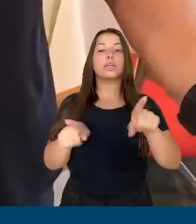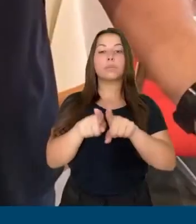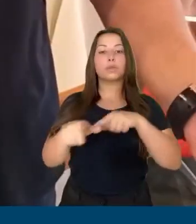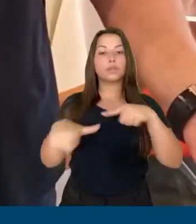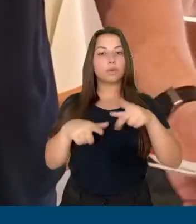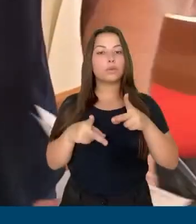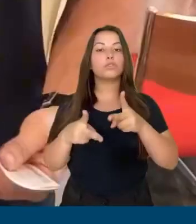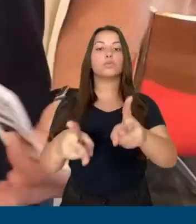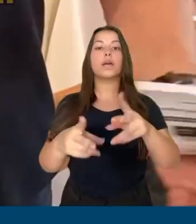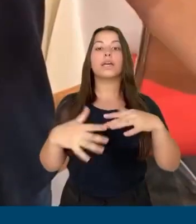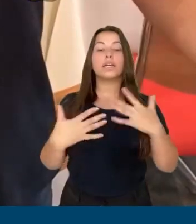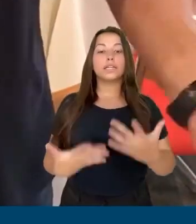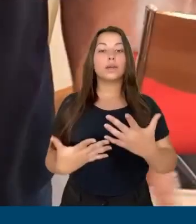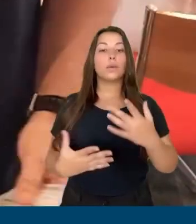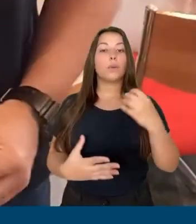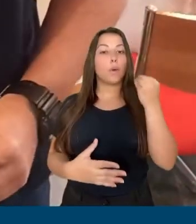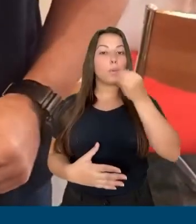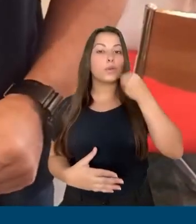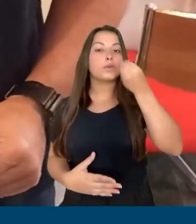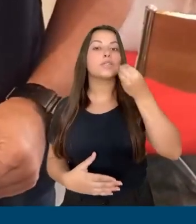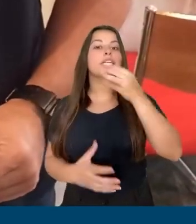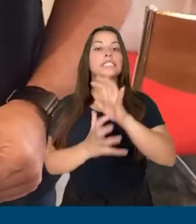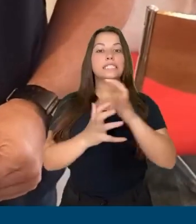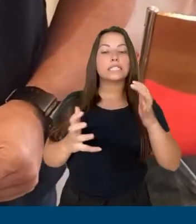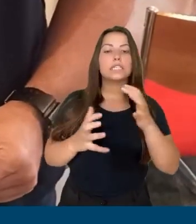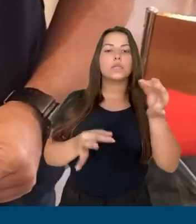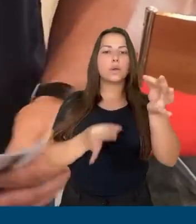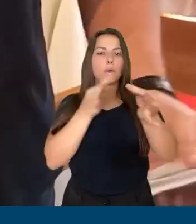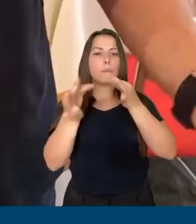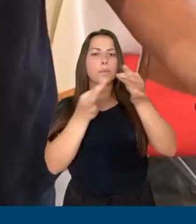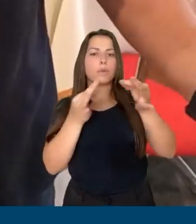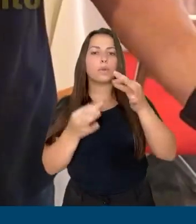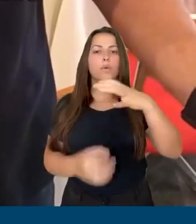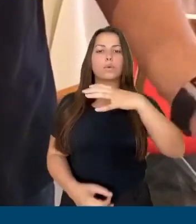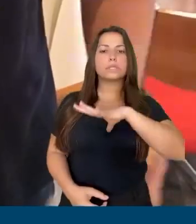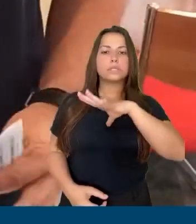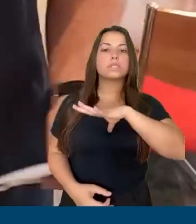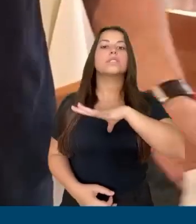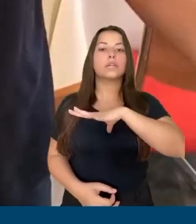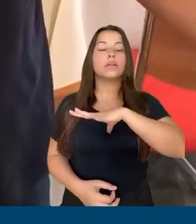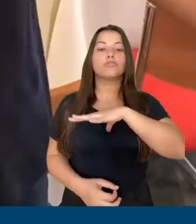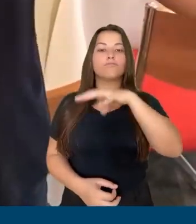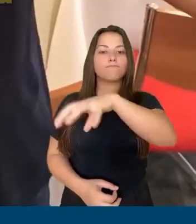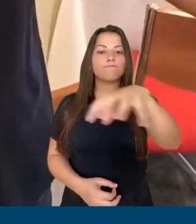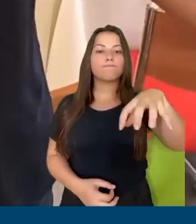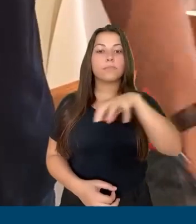Foi uma oportunidade muito grande de discutir os problemas regionais, né? E a recepção muito,